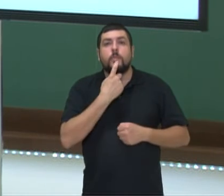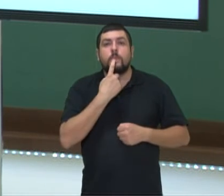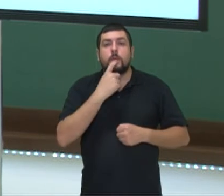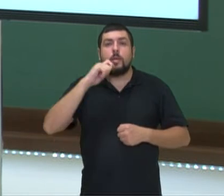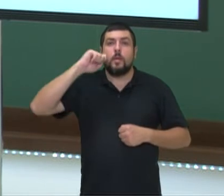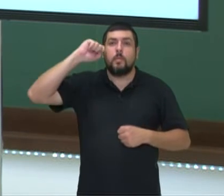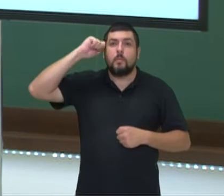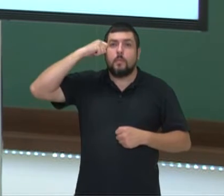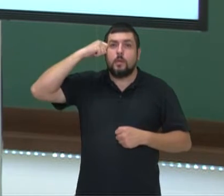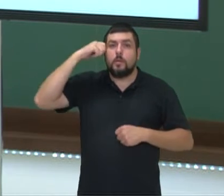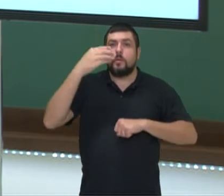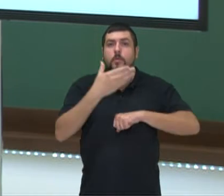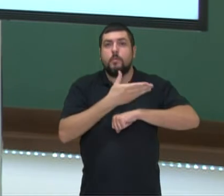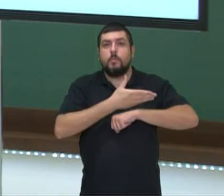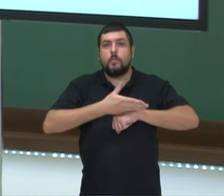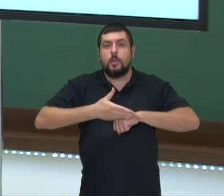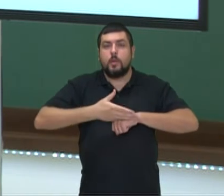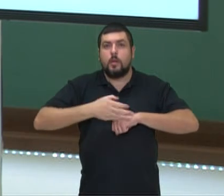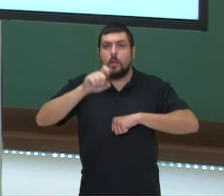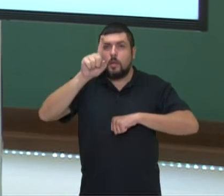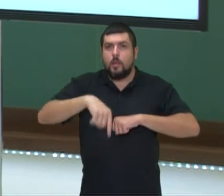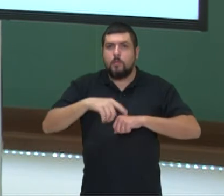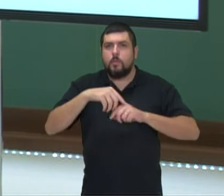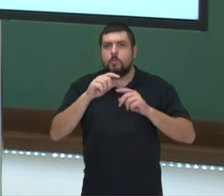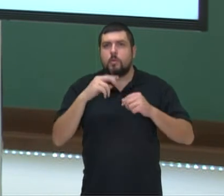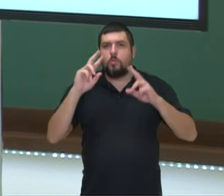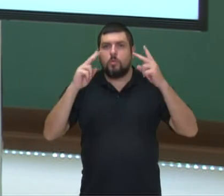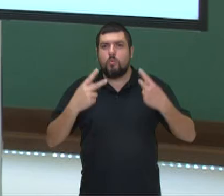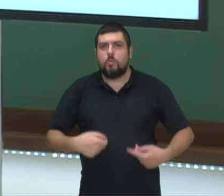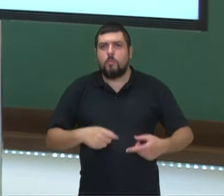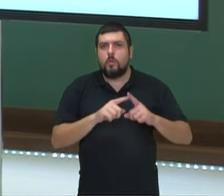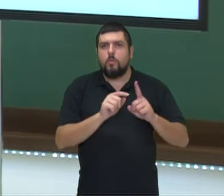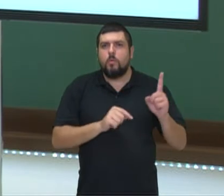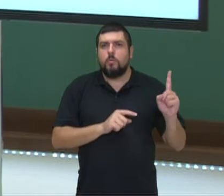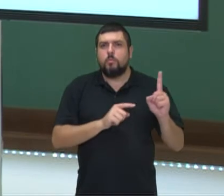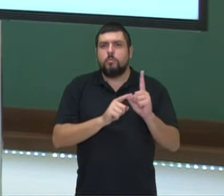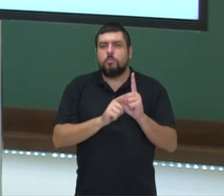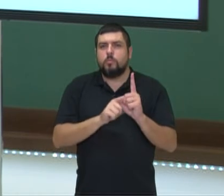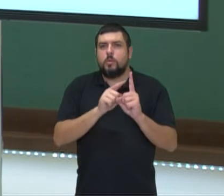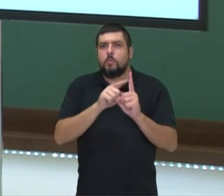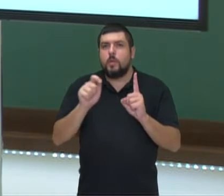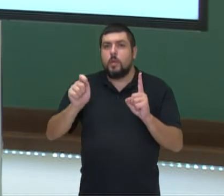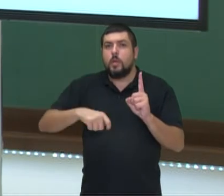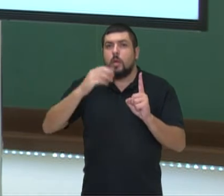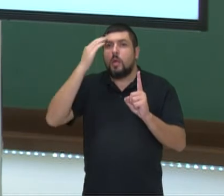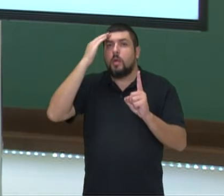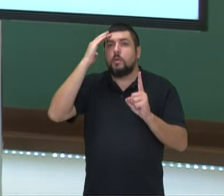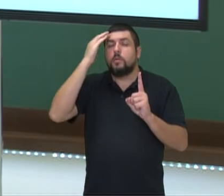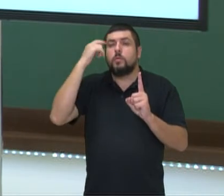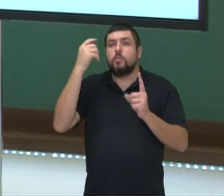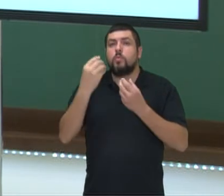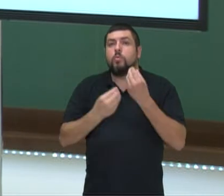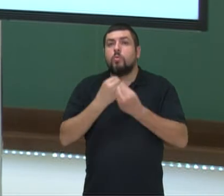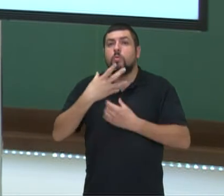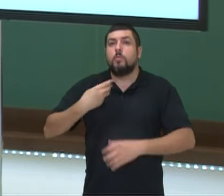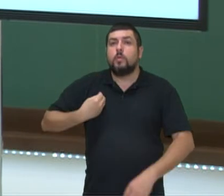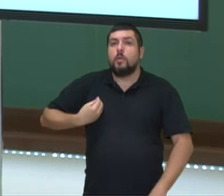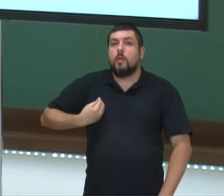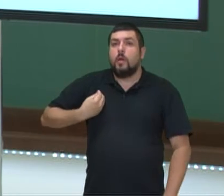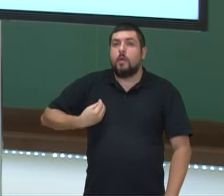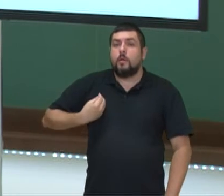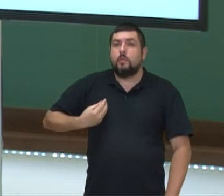aqui, trazendo para a gente elementos que nos permitem compreender a vida, a organização do homem